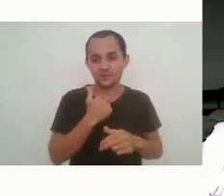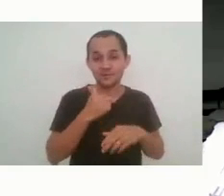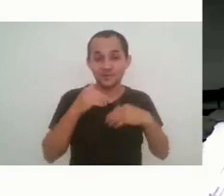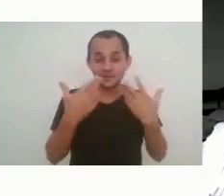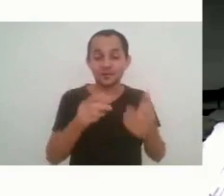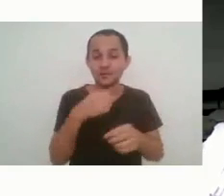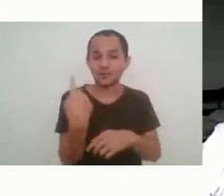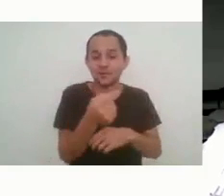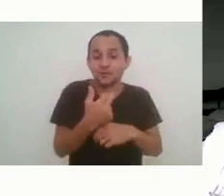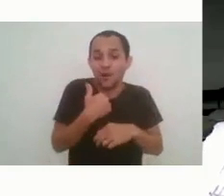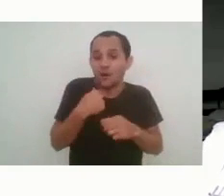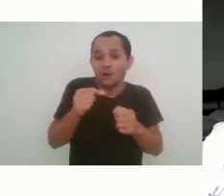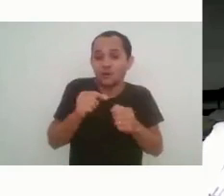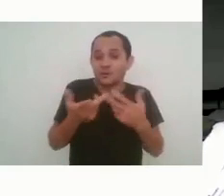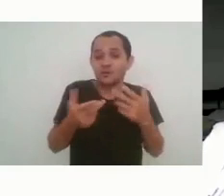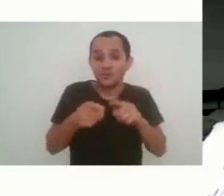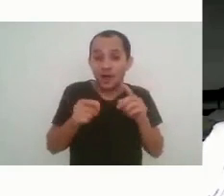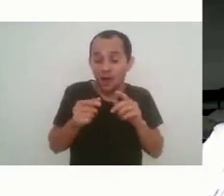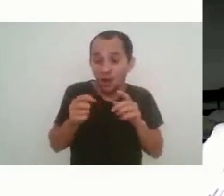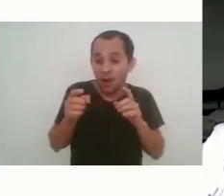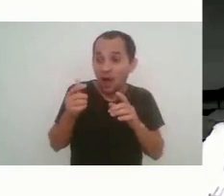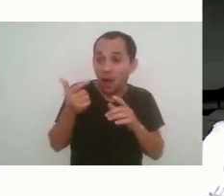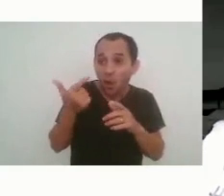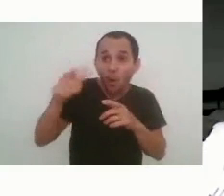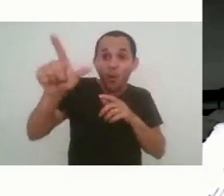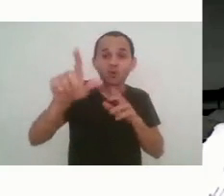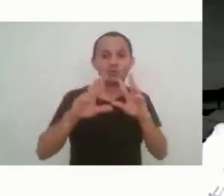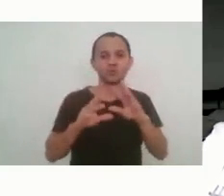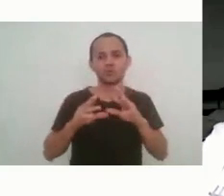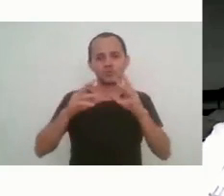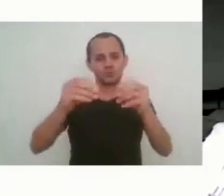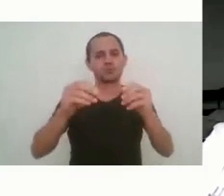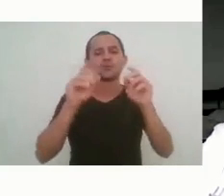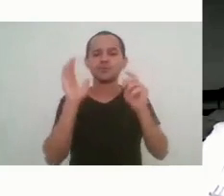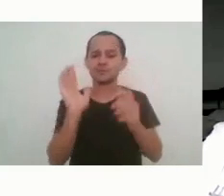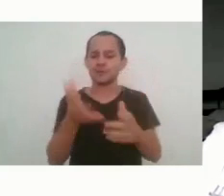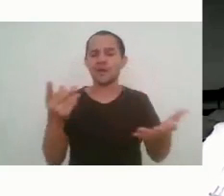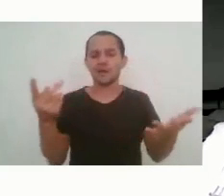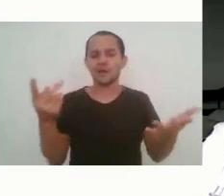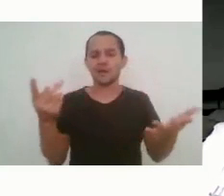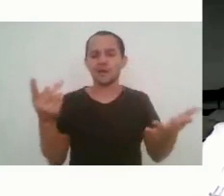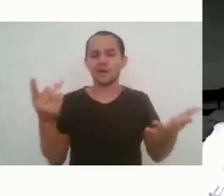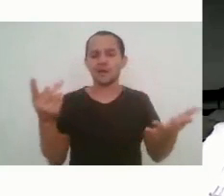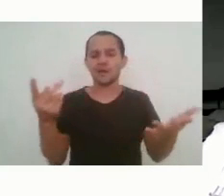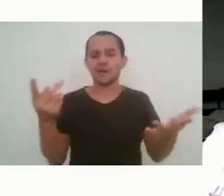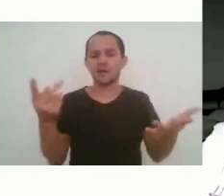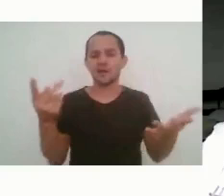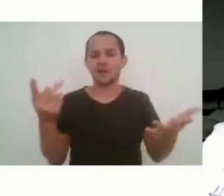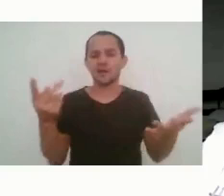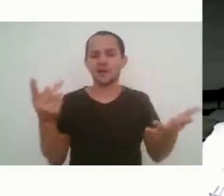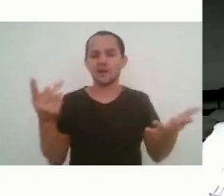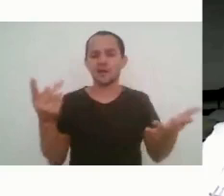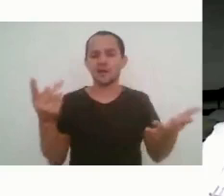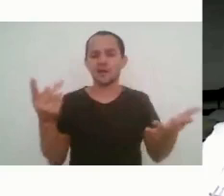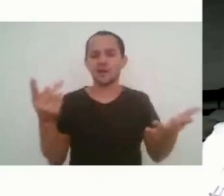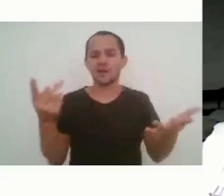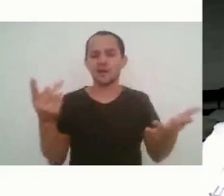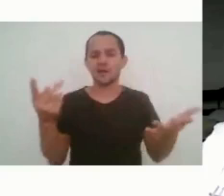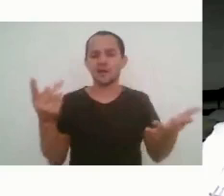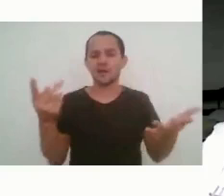poder. Mas o restante, tudo foi feito para tornar aquele espaço acessível. Então,